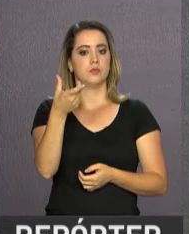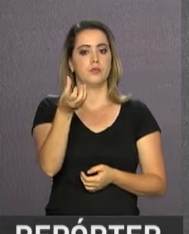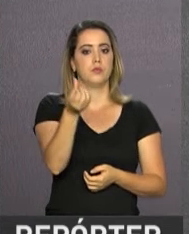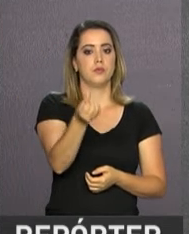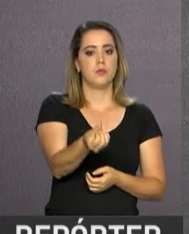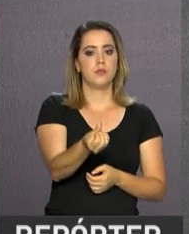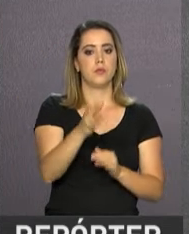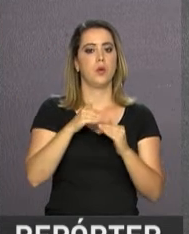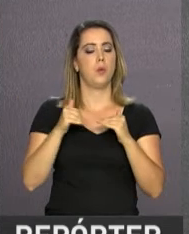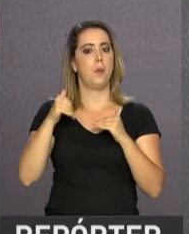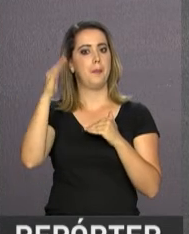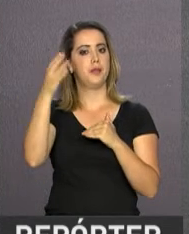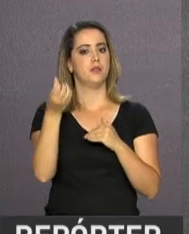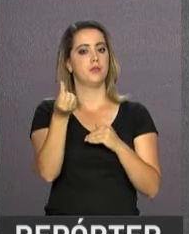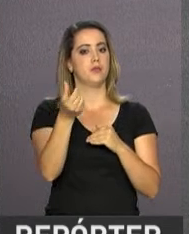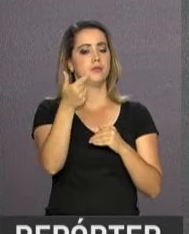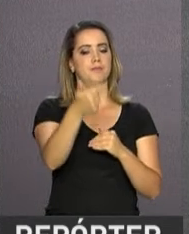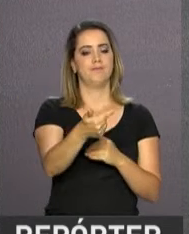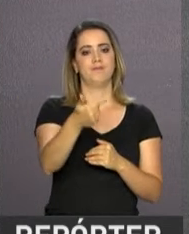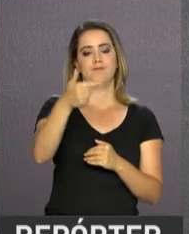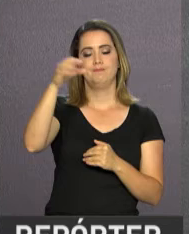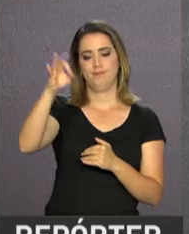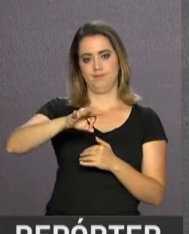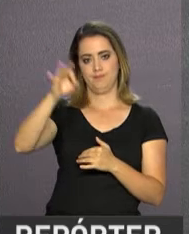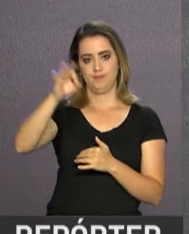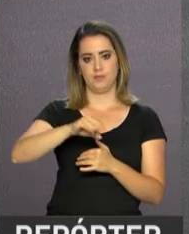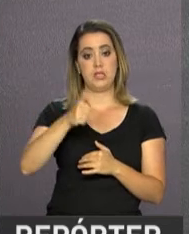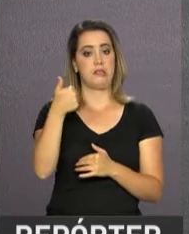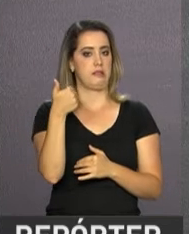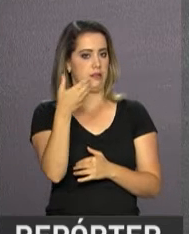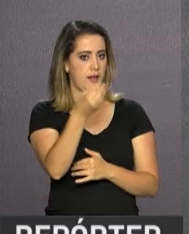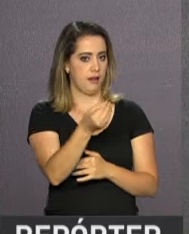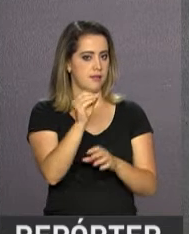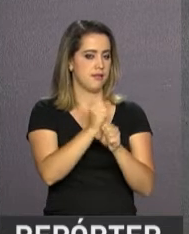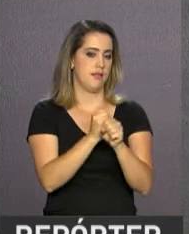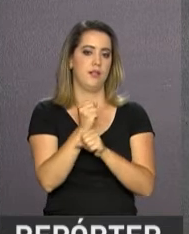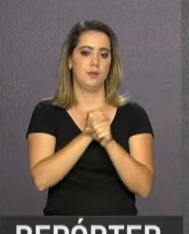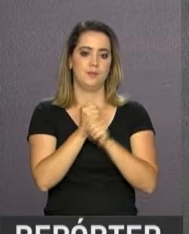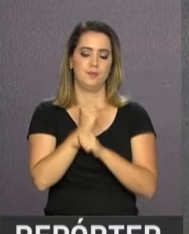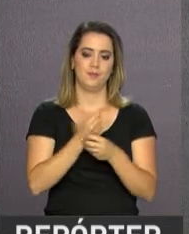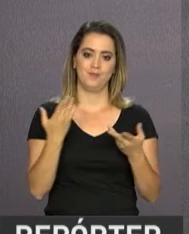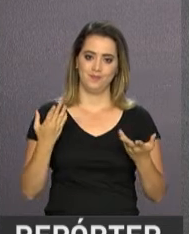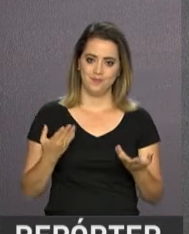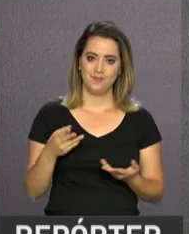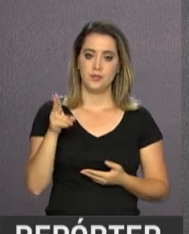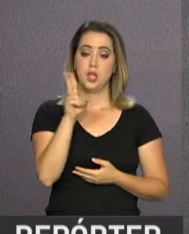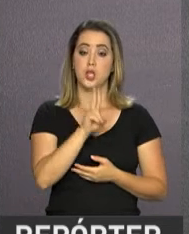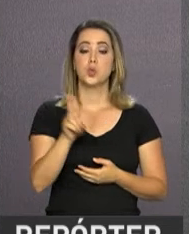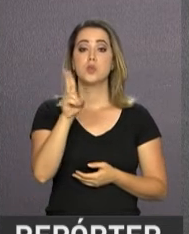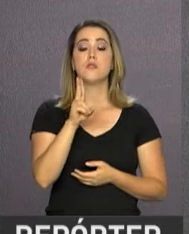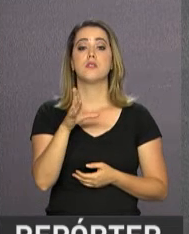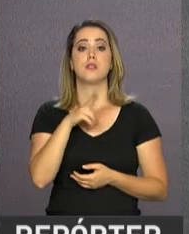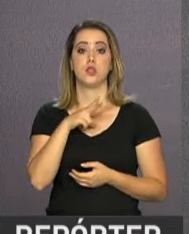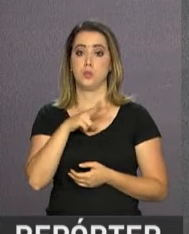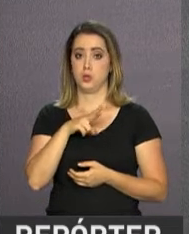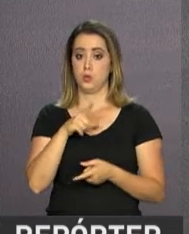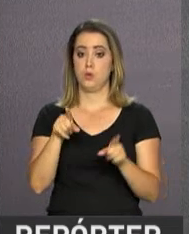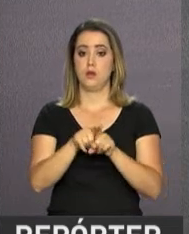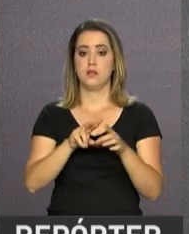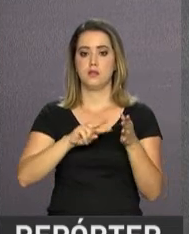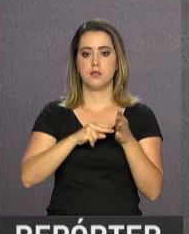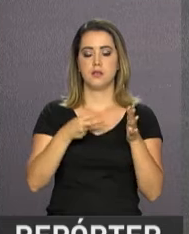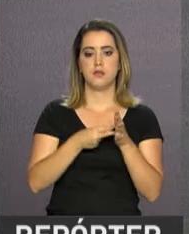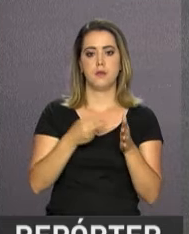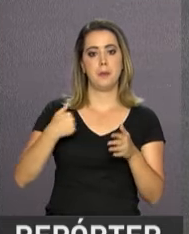um aumento de praticamente 63% nos últimos dez anos as universidades privadas ainda correspondeu